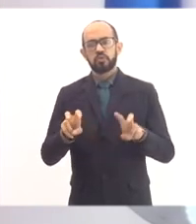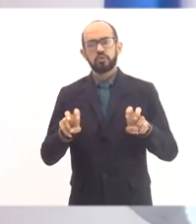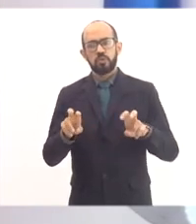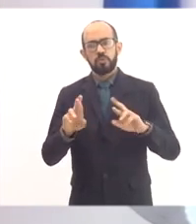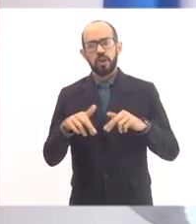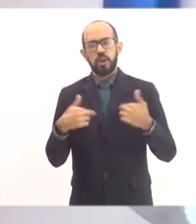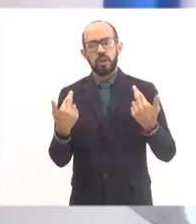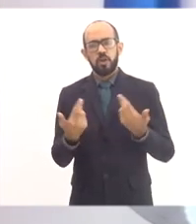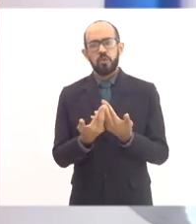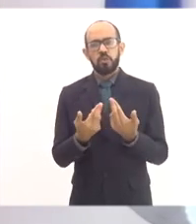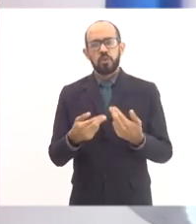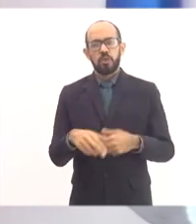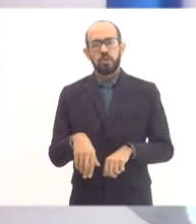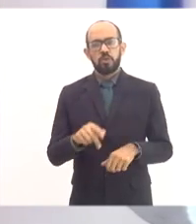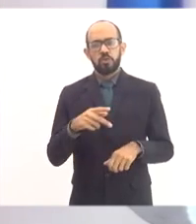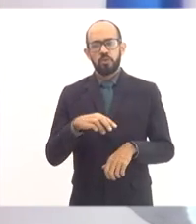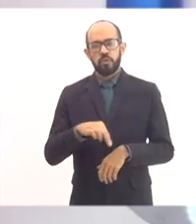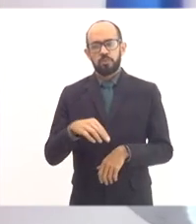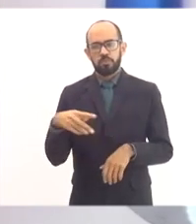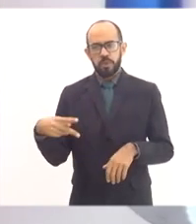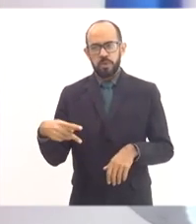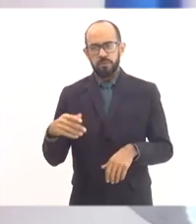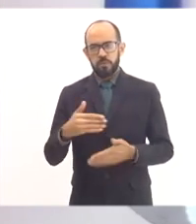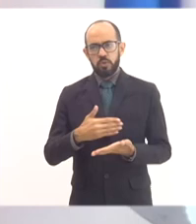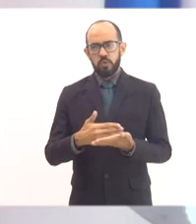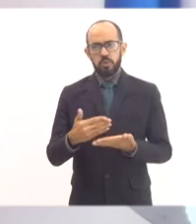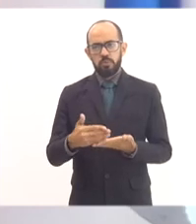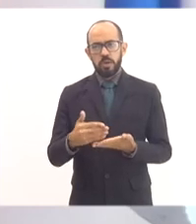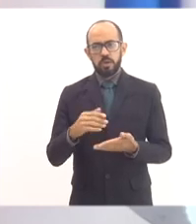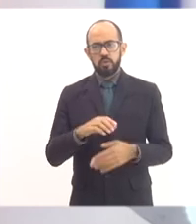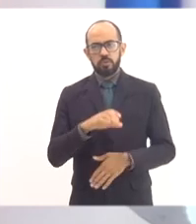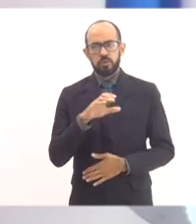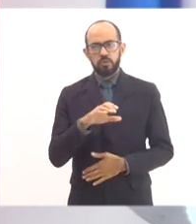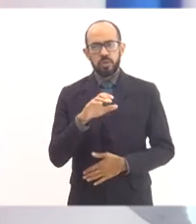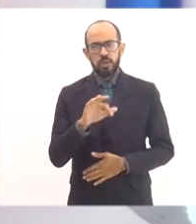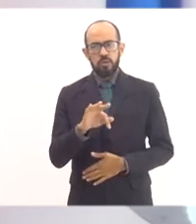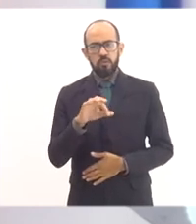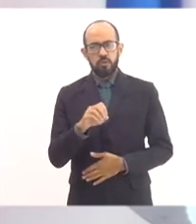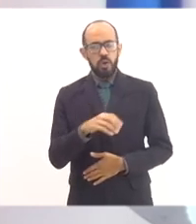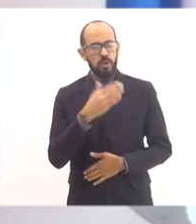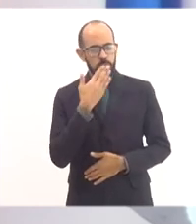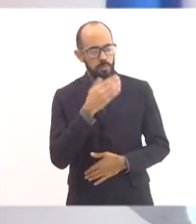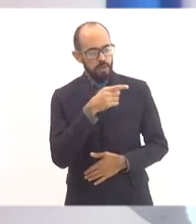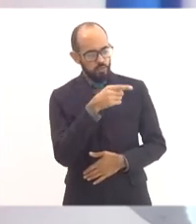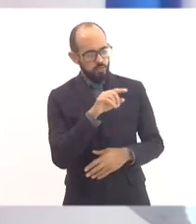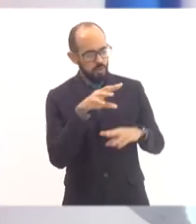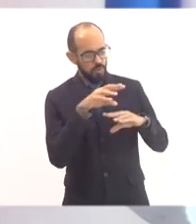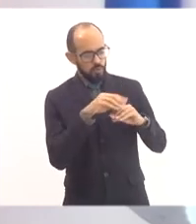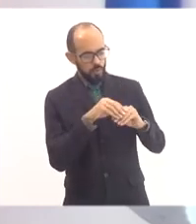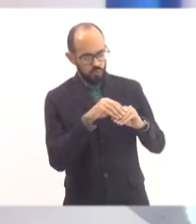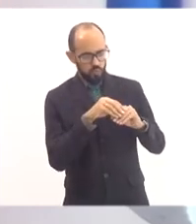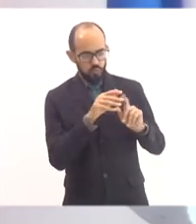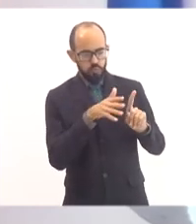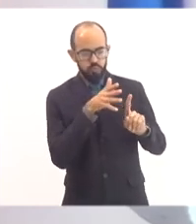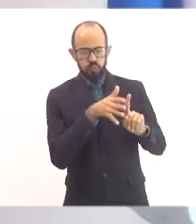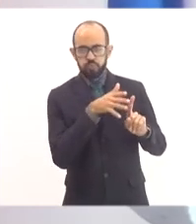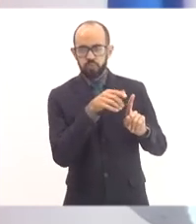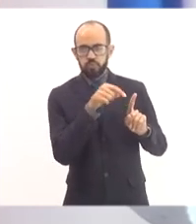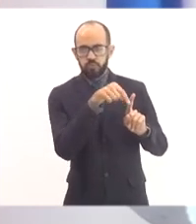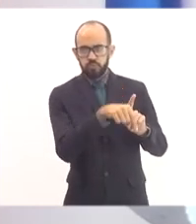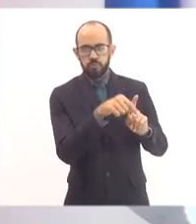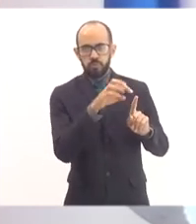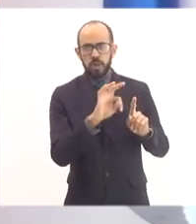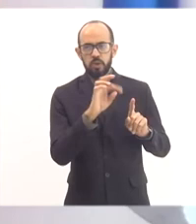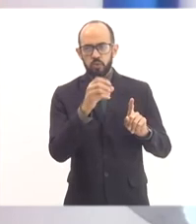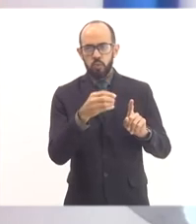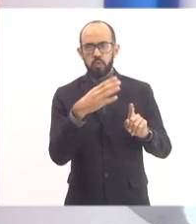Funcefet. Inicio pelo caso do CFO e peço para que você faça um breve resumo, até para que todos